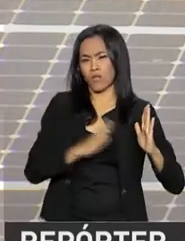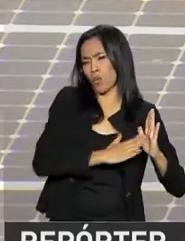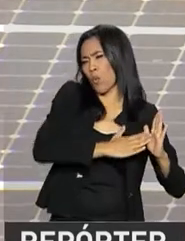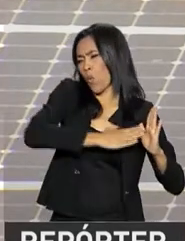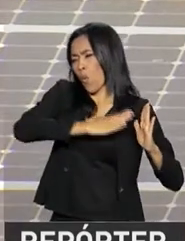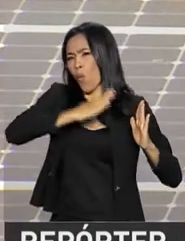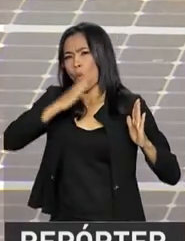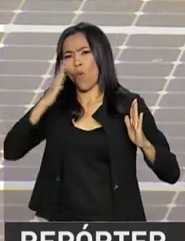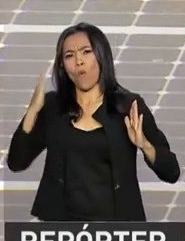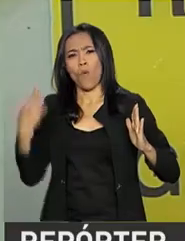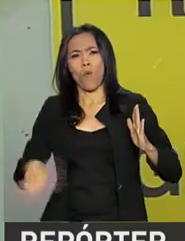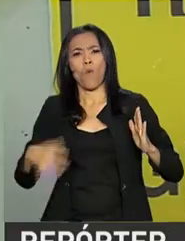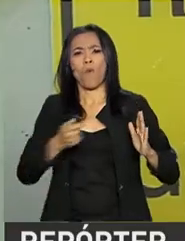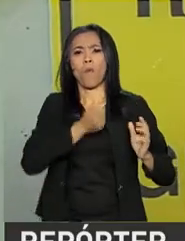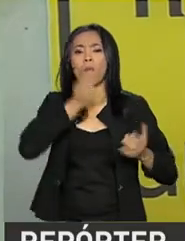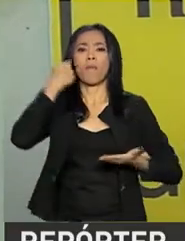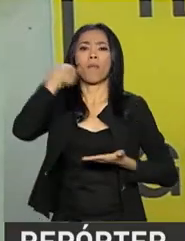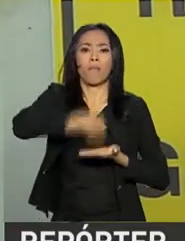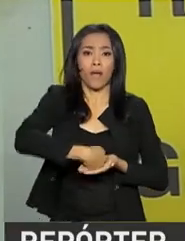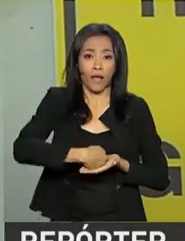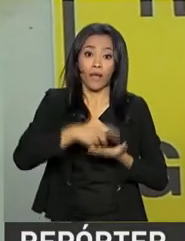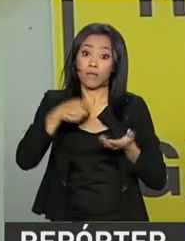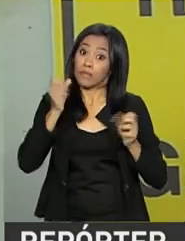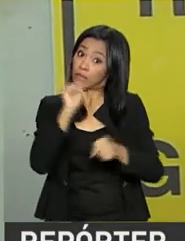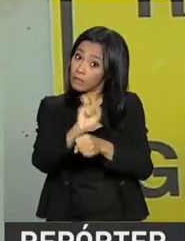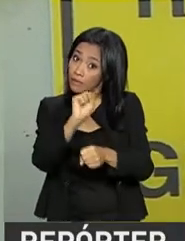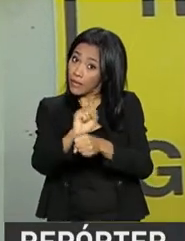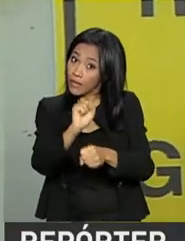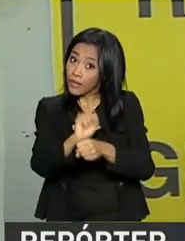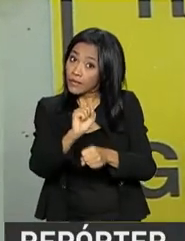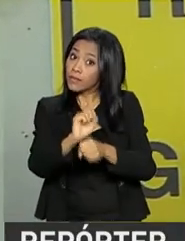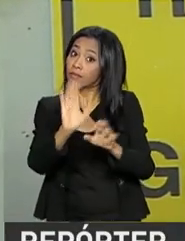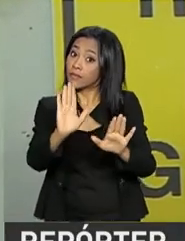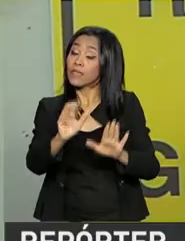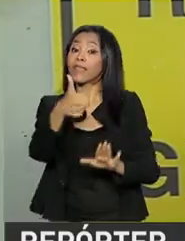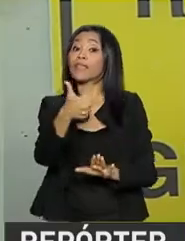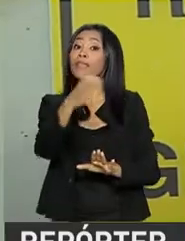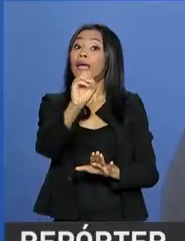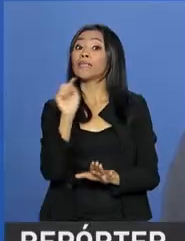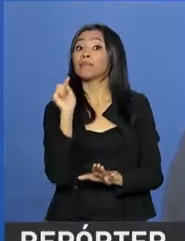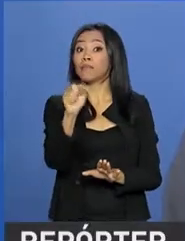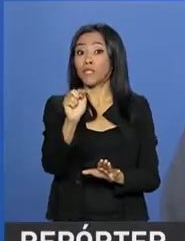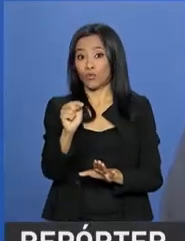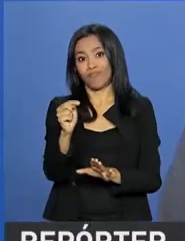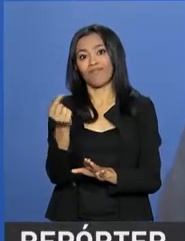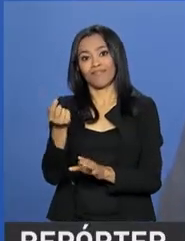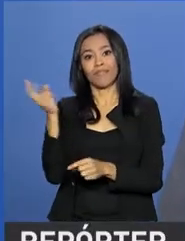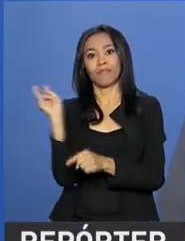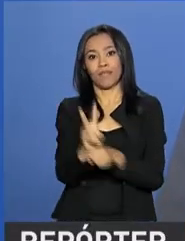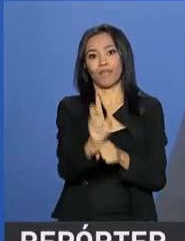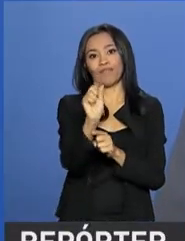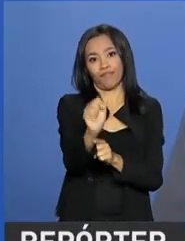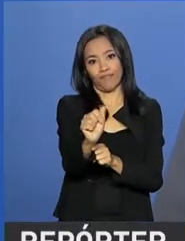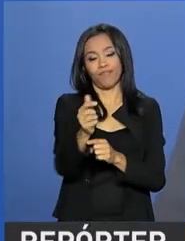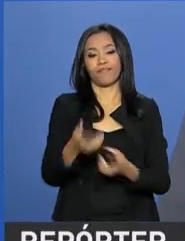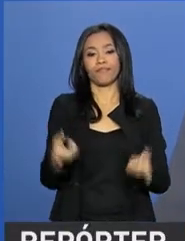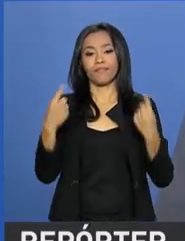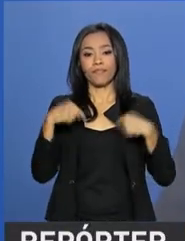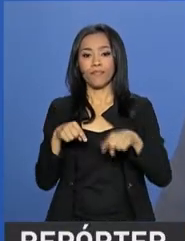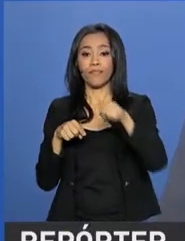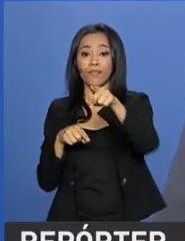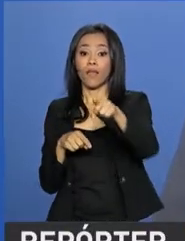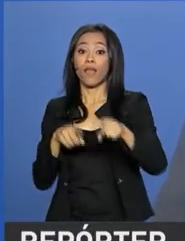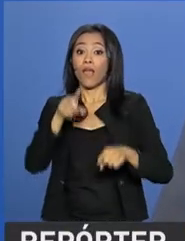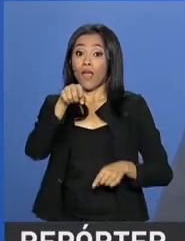de pagamento a expectativa é de pelo menos 10 mil operações neste ano esta é uma conquista que merece